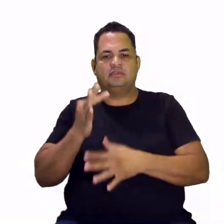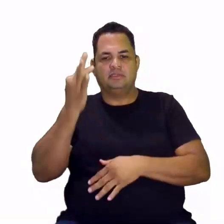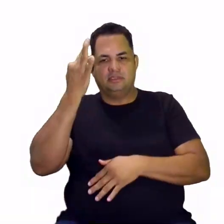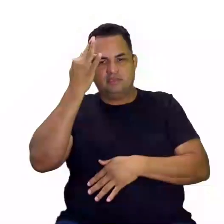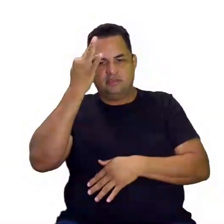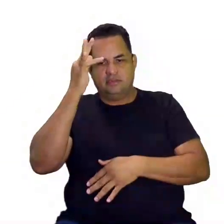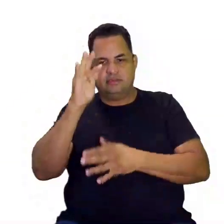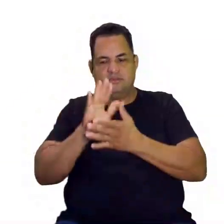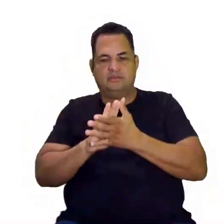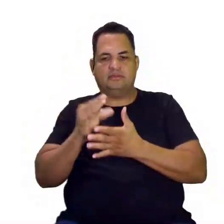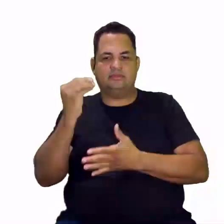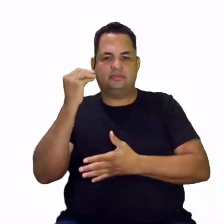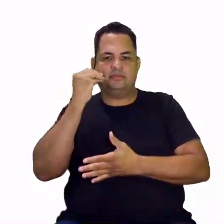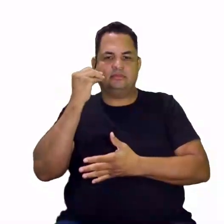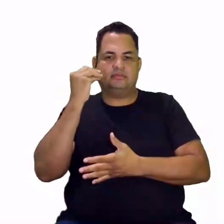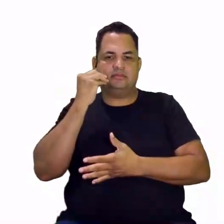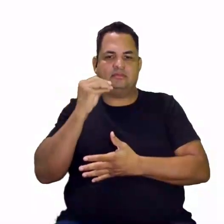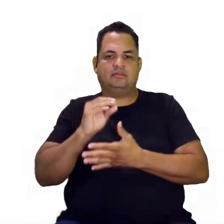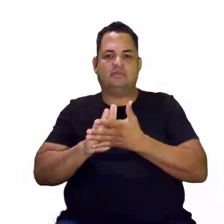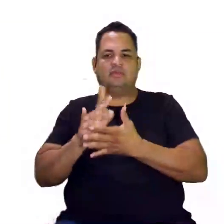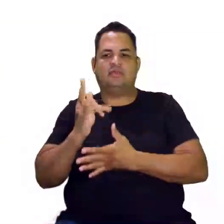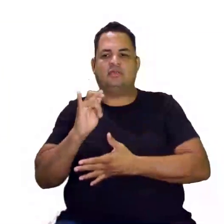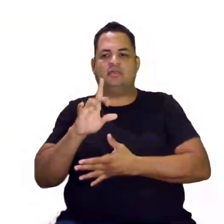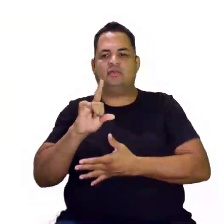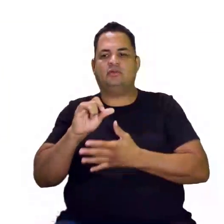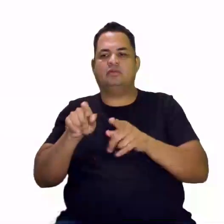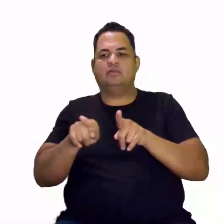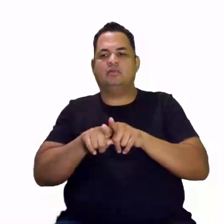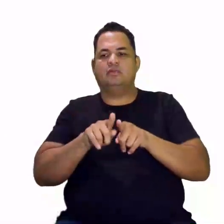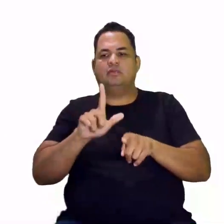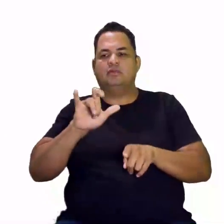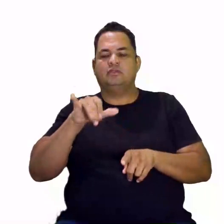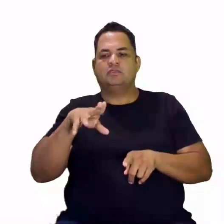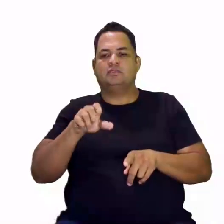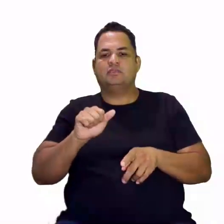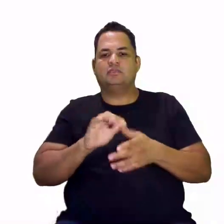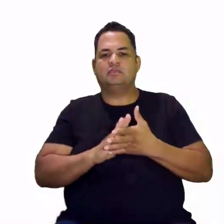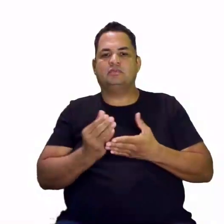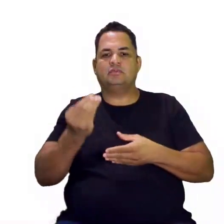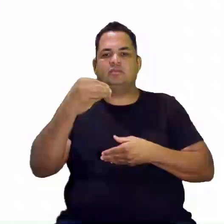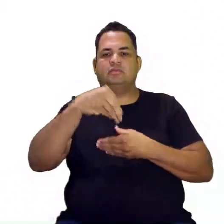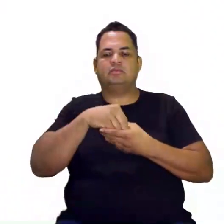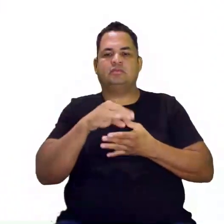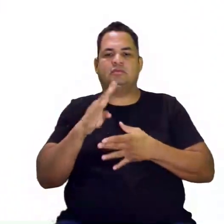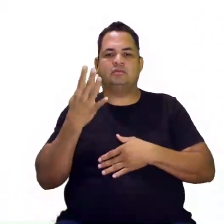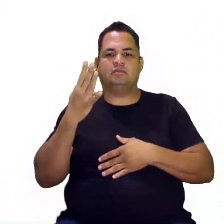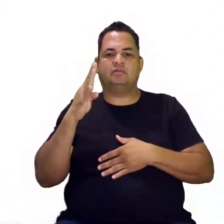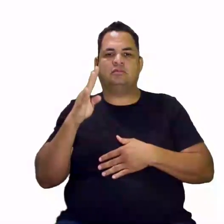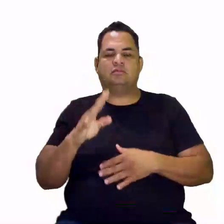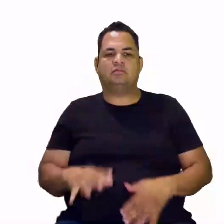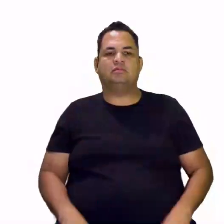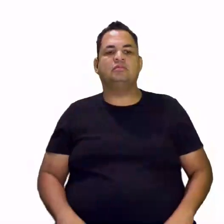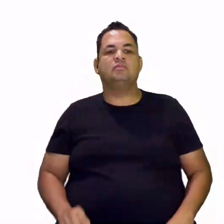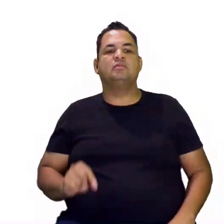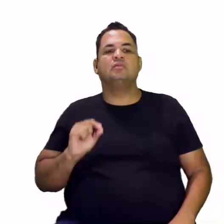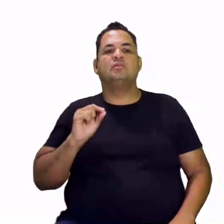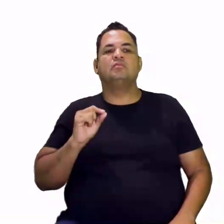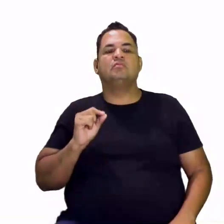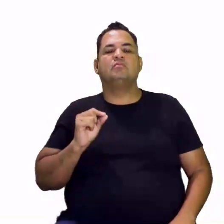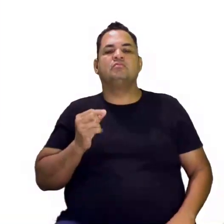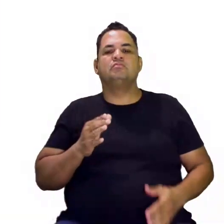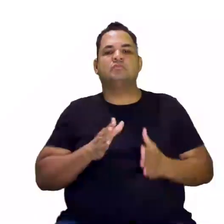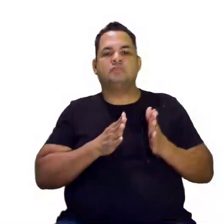abraço, beijo aí de todo mundo. Ok, mas vamos lá. Então, dentro da biologia, o que é esse